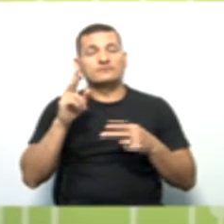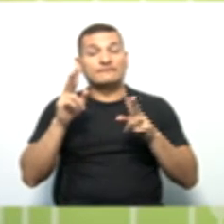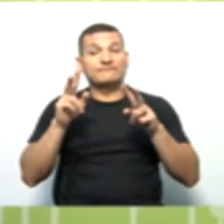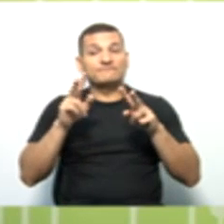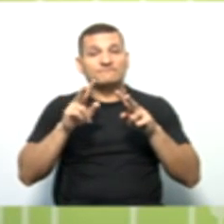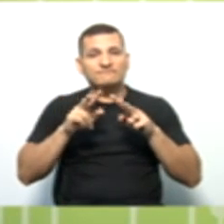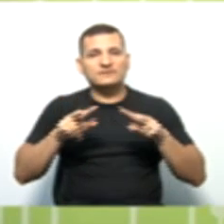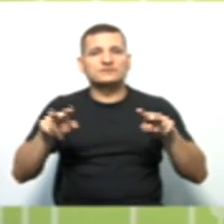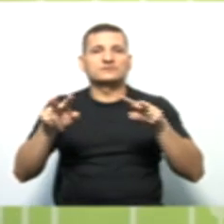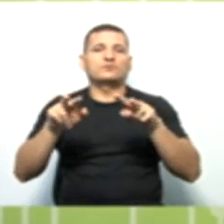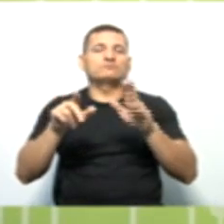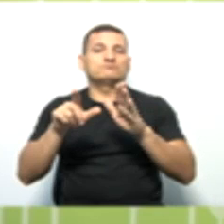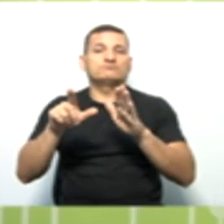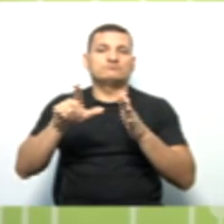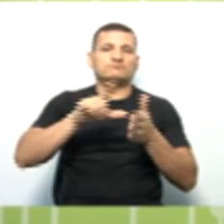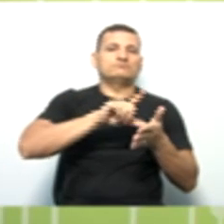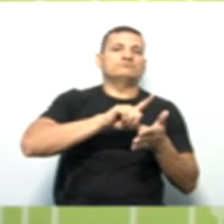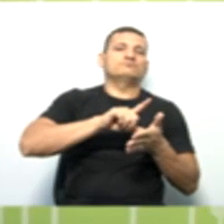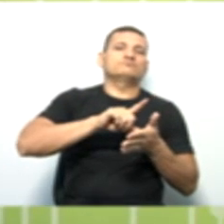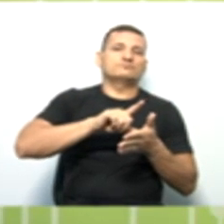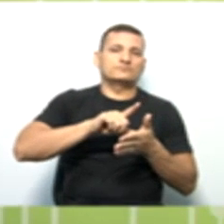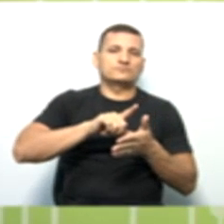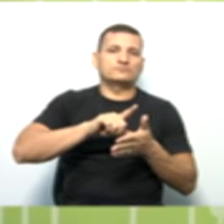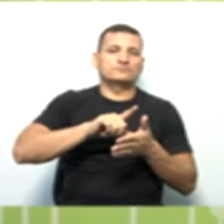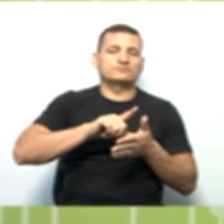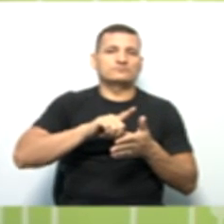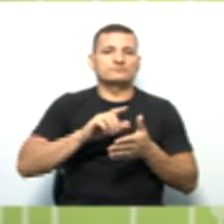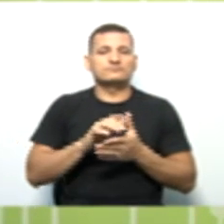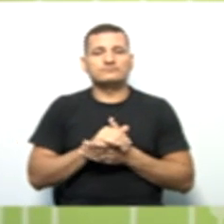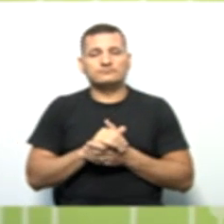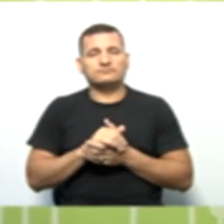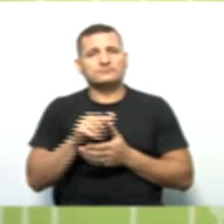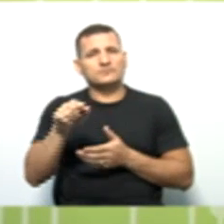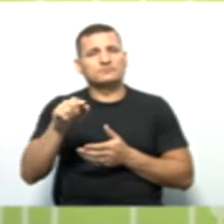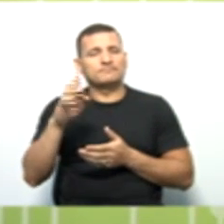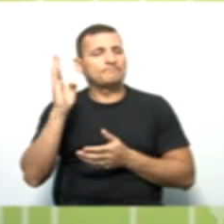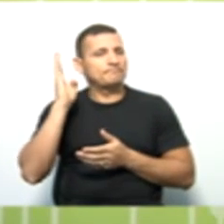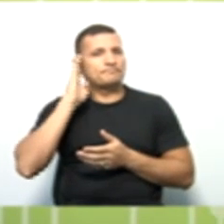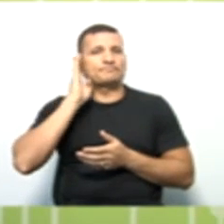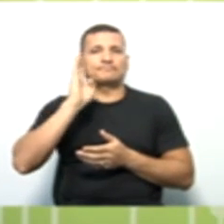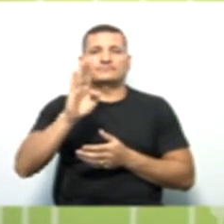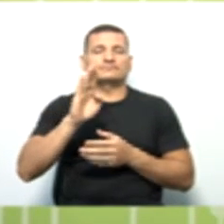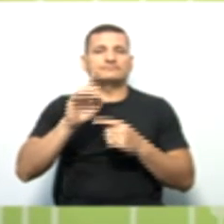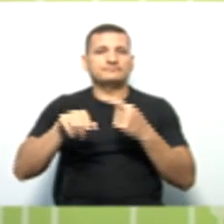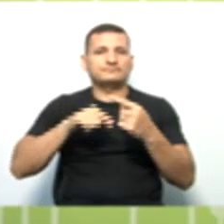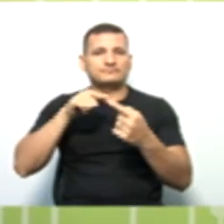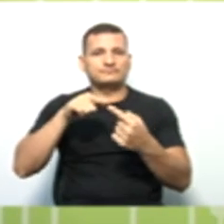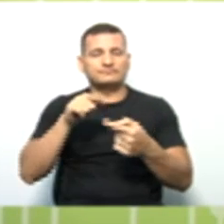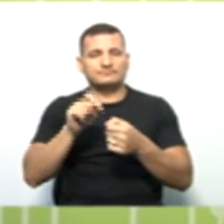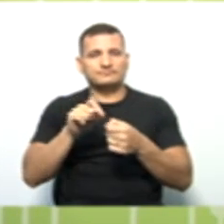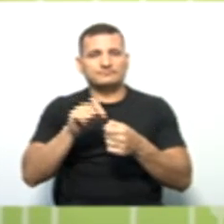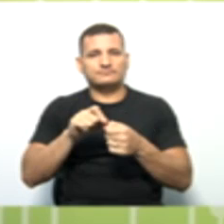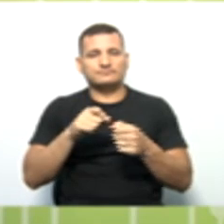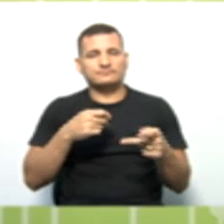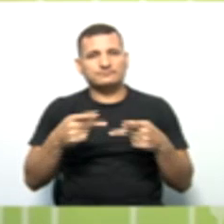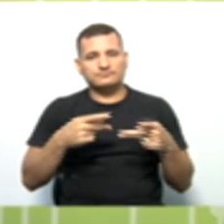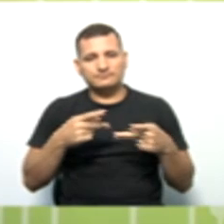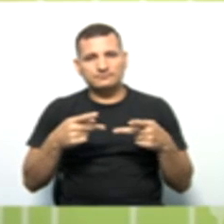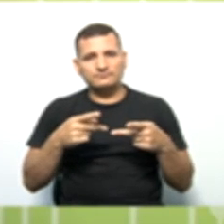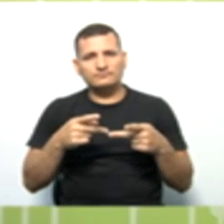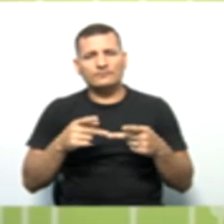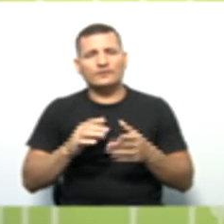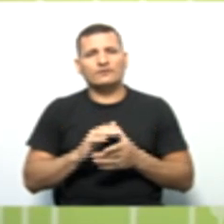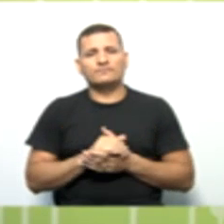antecipada daquilo que você vai produzir. E esse é o principal objetivo da gente fazer o projeto, né? Isso, por que